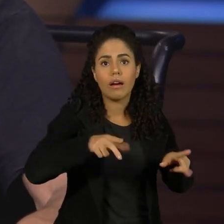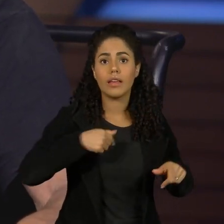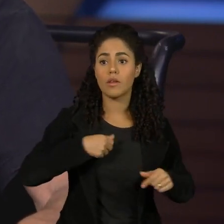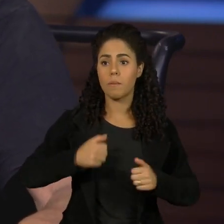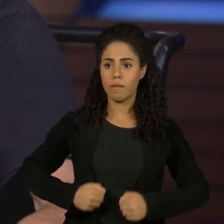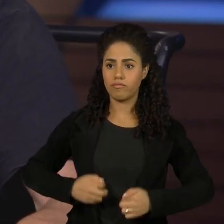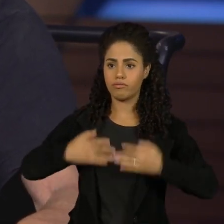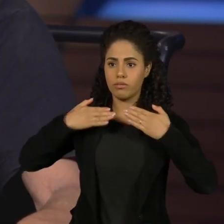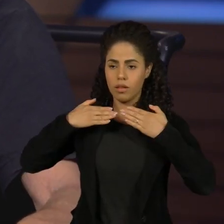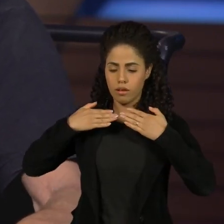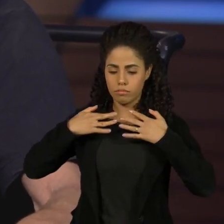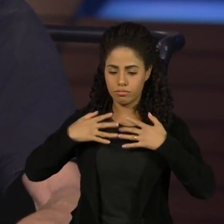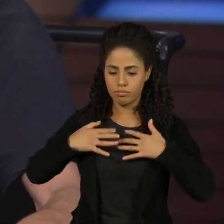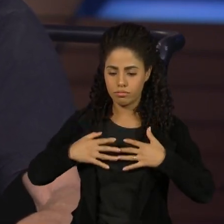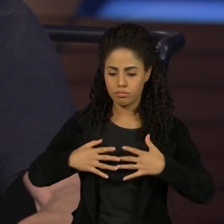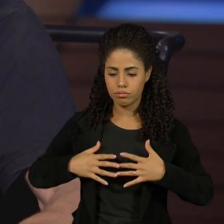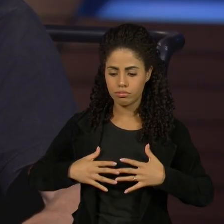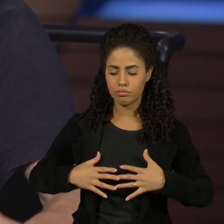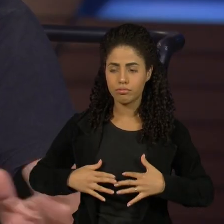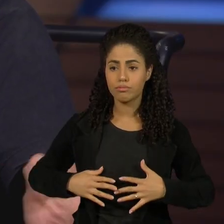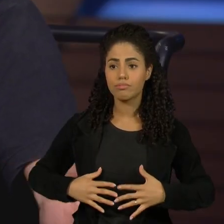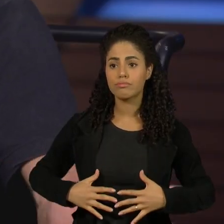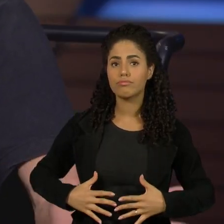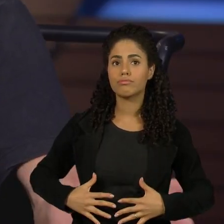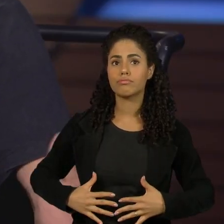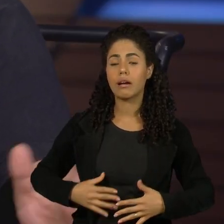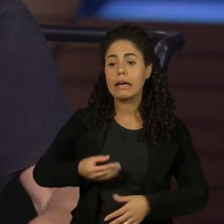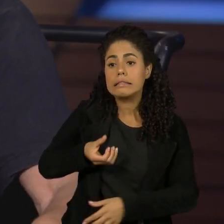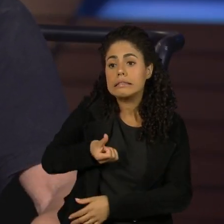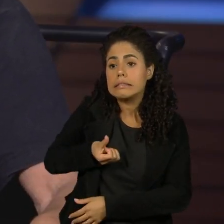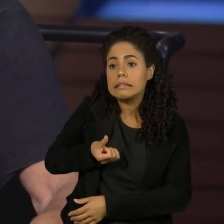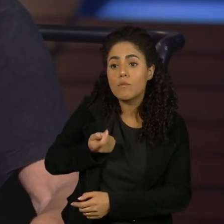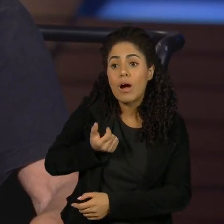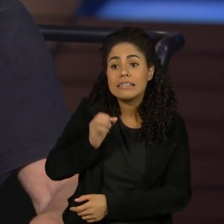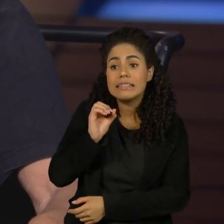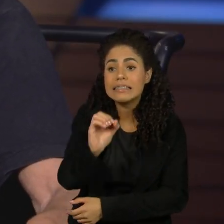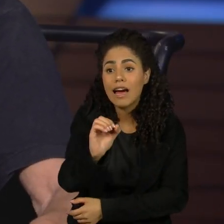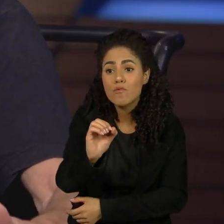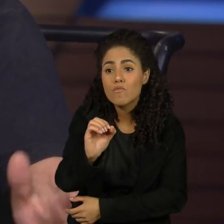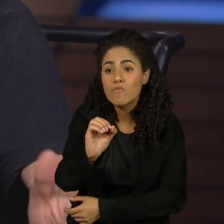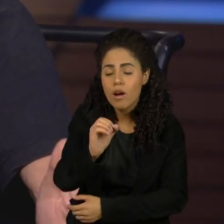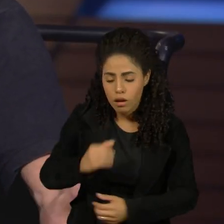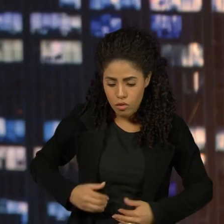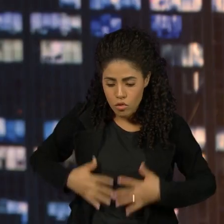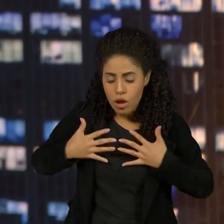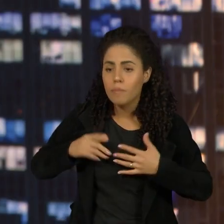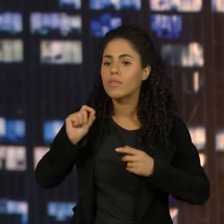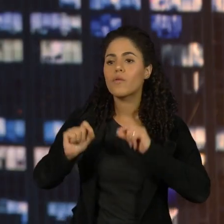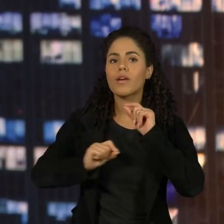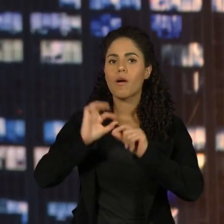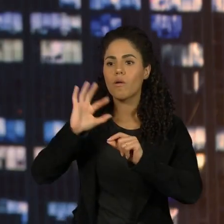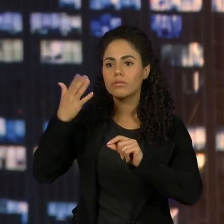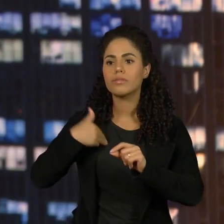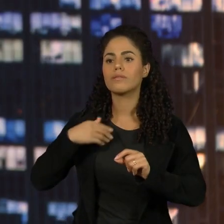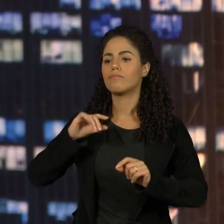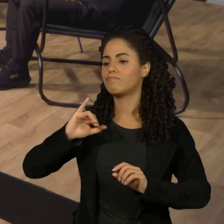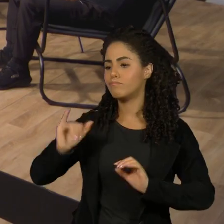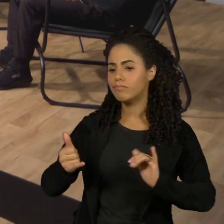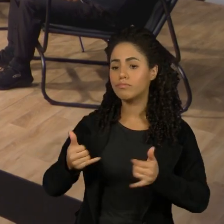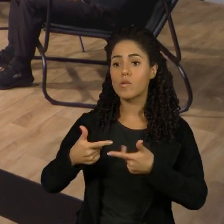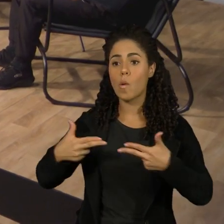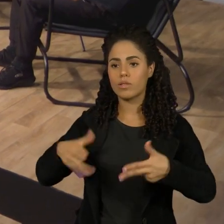chegou a 6, né? Que é praticamente 0. Aí eu comecei a desenvolver as oportunistas, né?